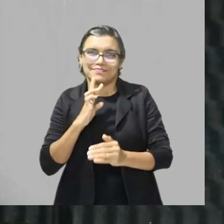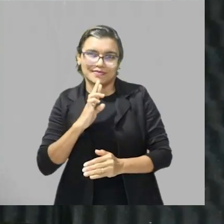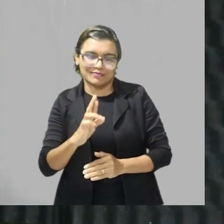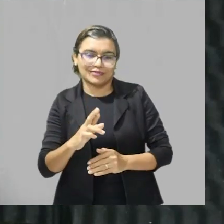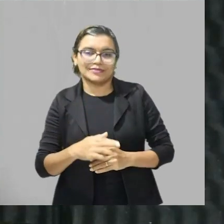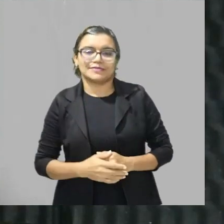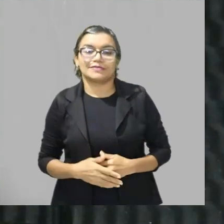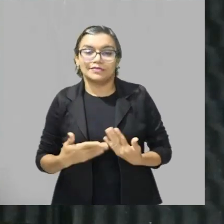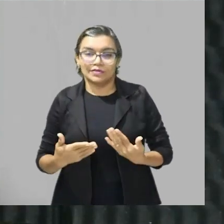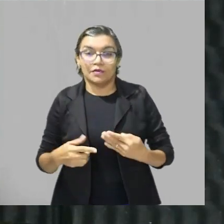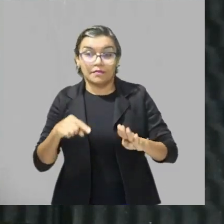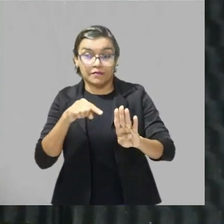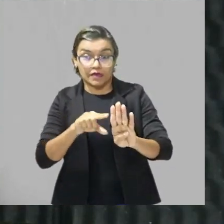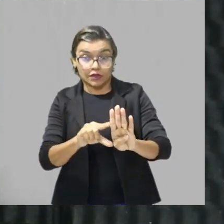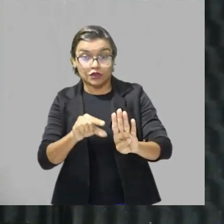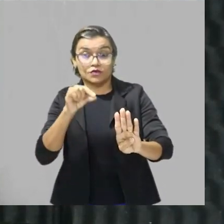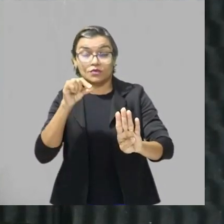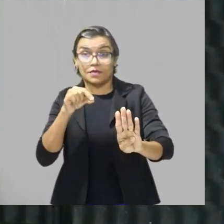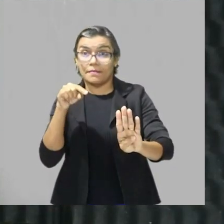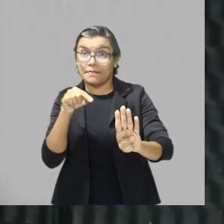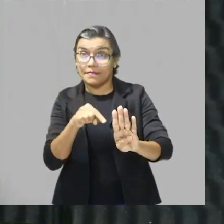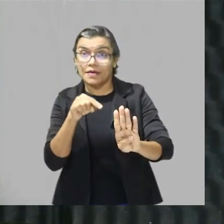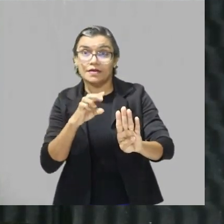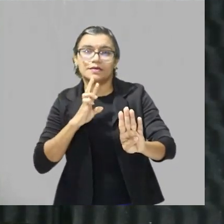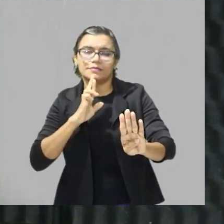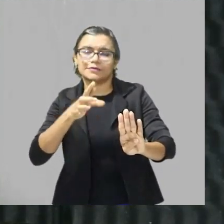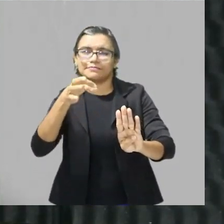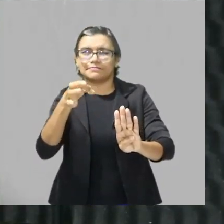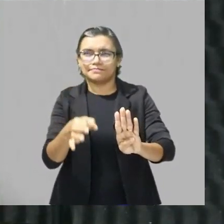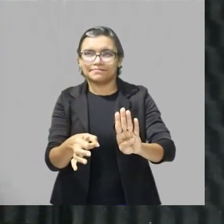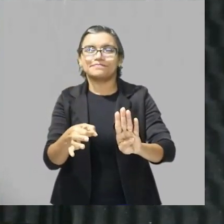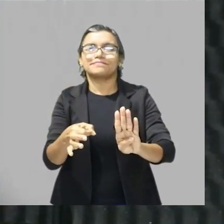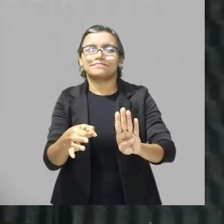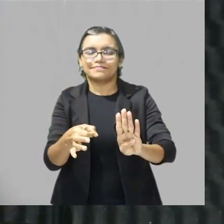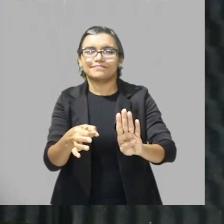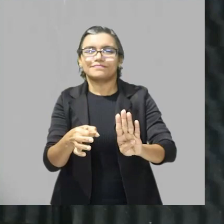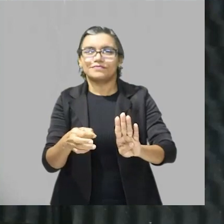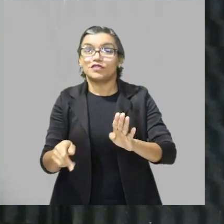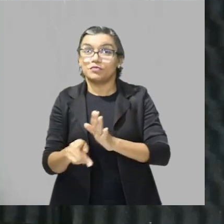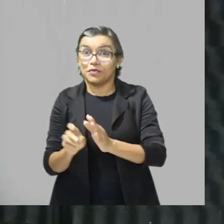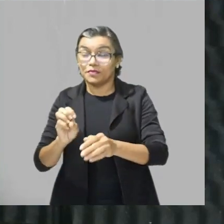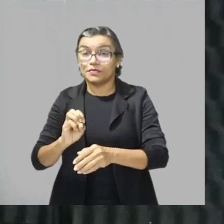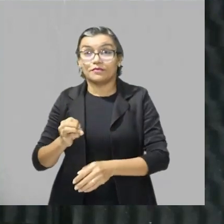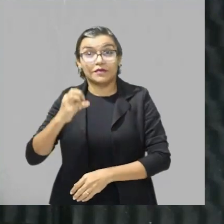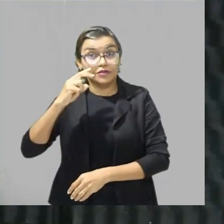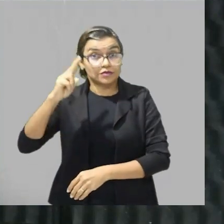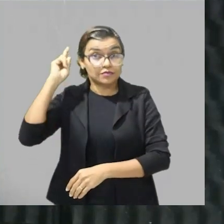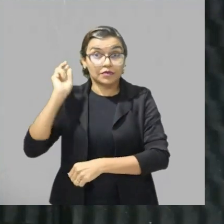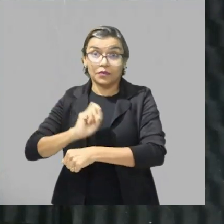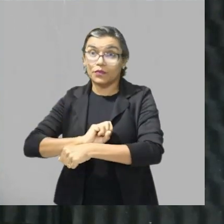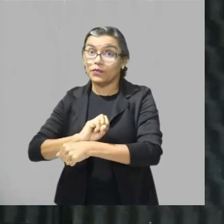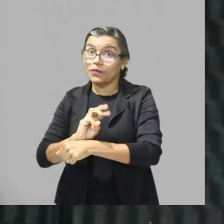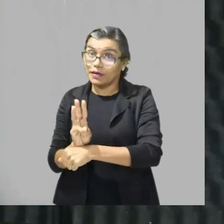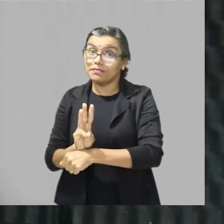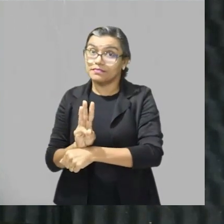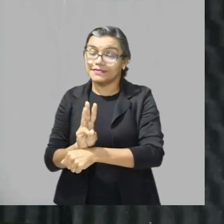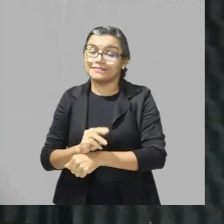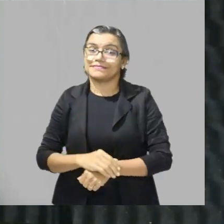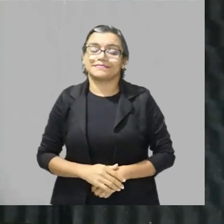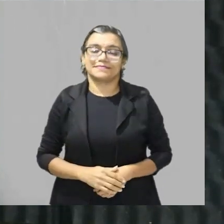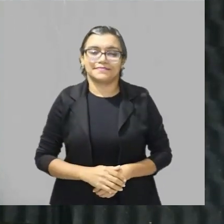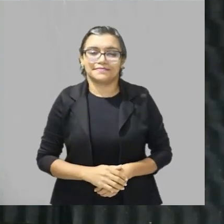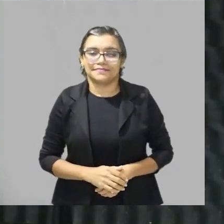marque para você letra b de bola letra B questão M Olha só e uma boa questão viu